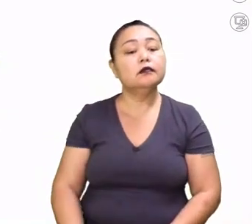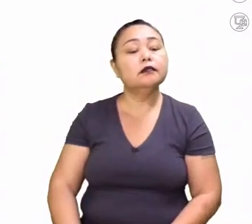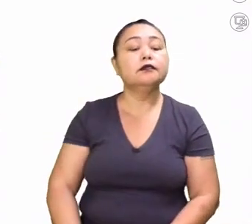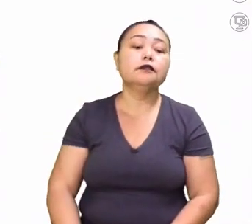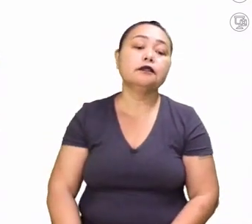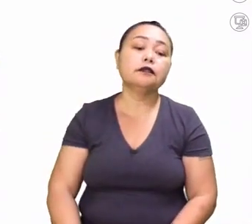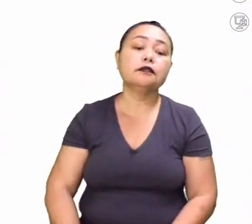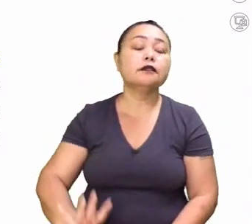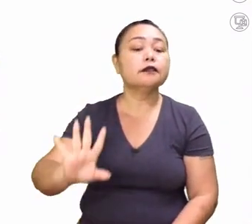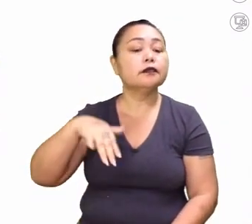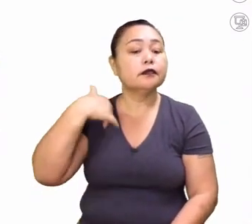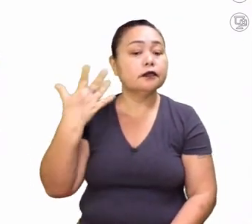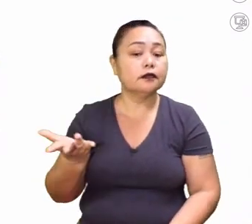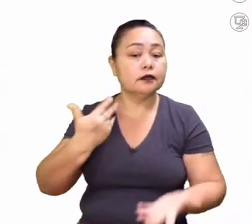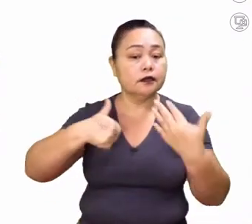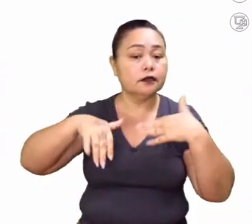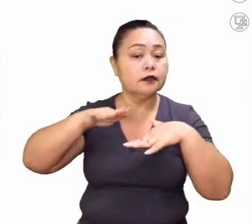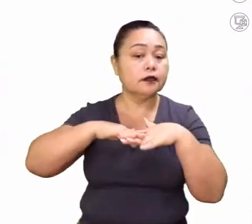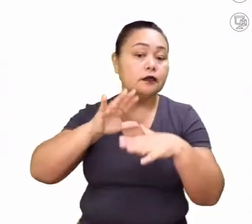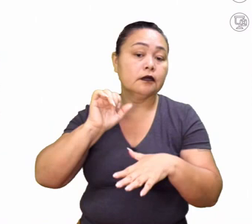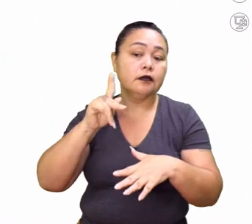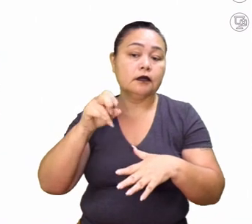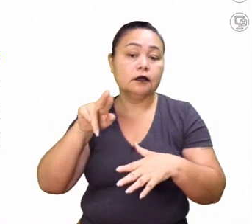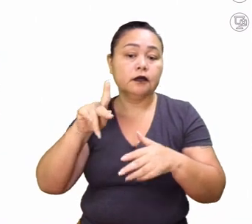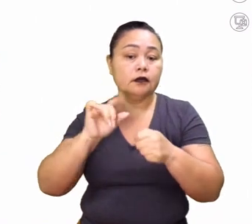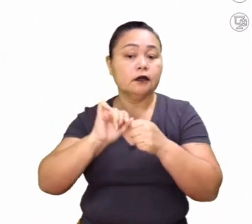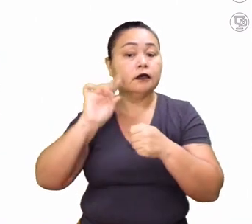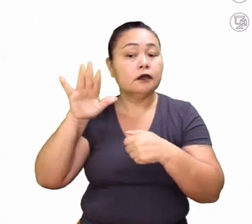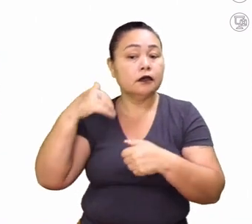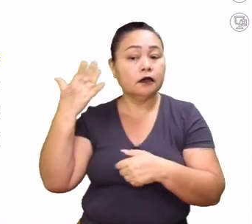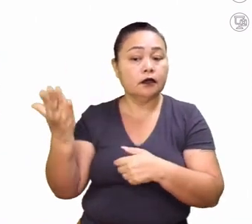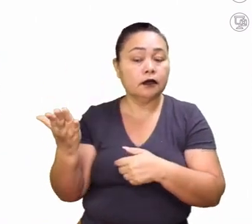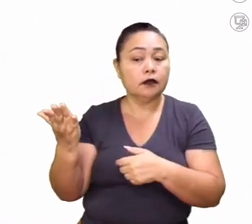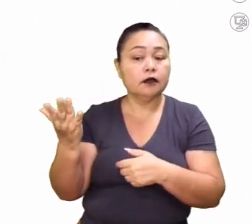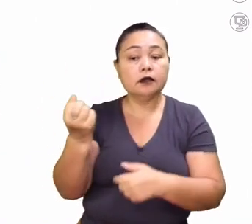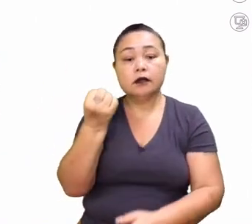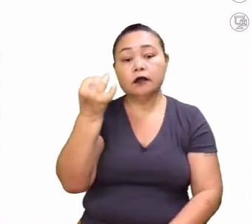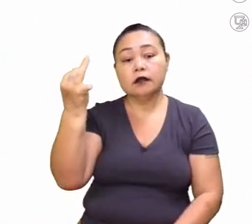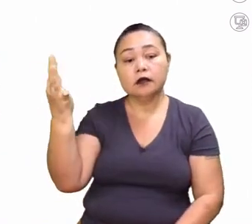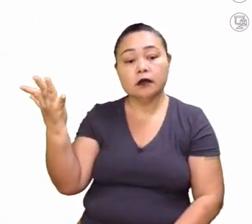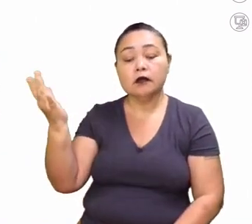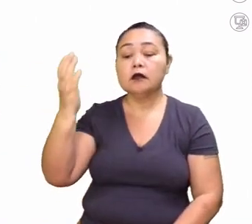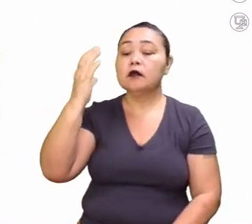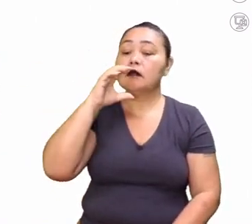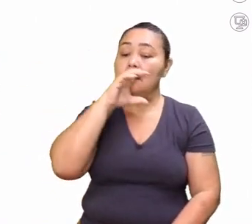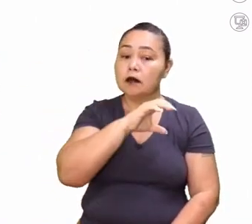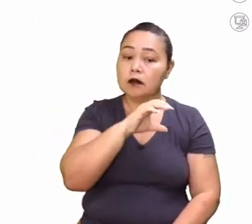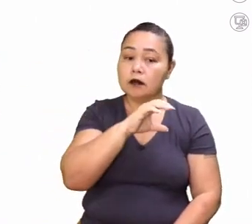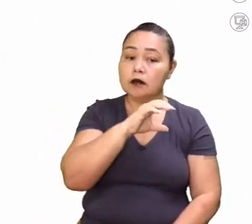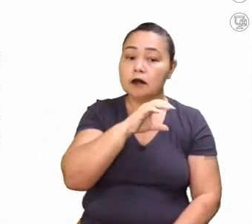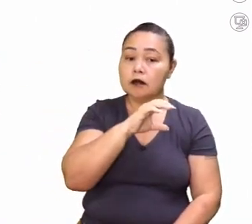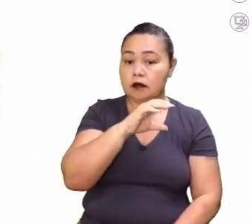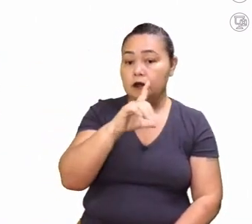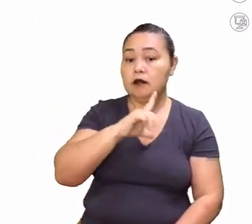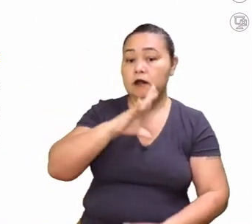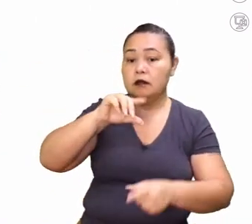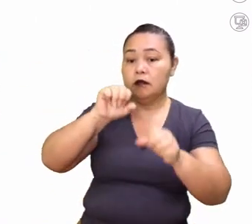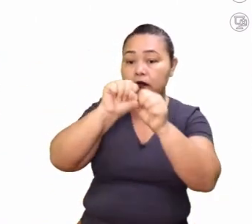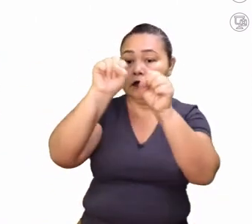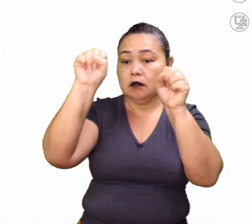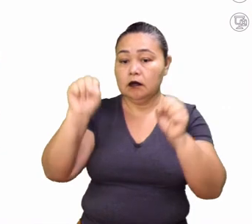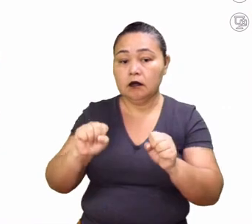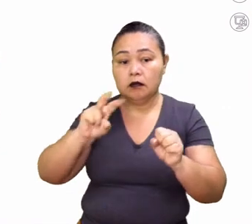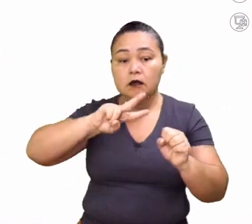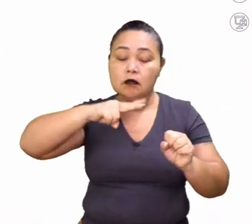né a definição matemática de inopia é dada por essa razão Na quantidade de calor né no sistema a